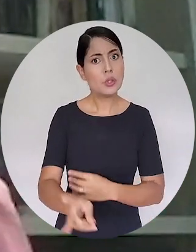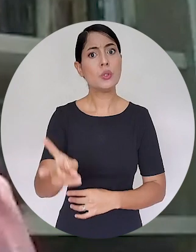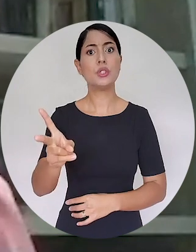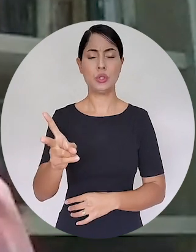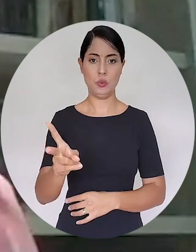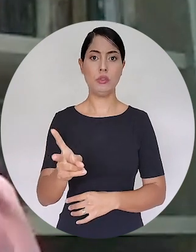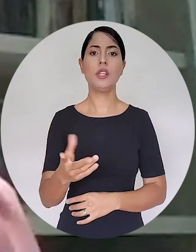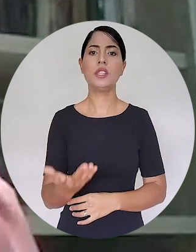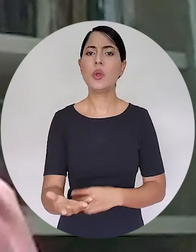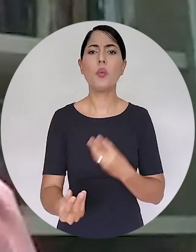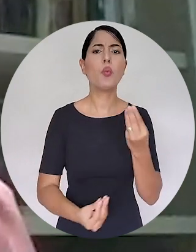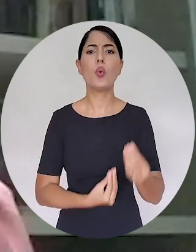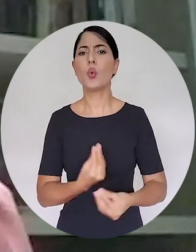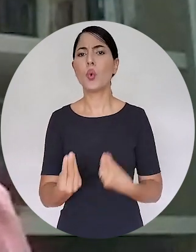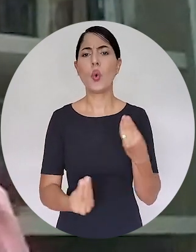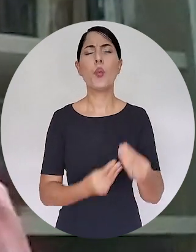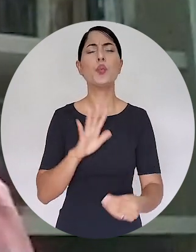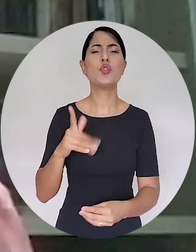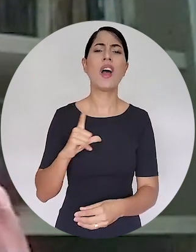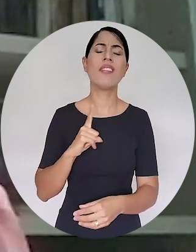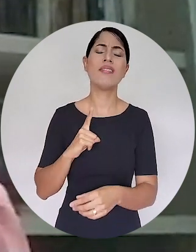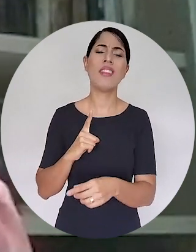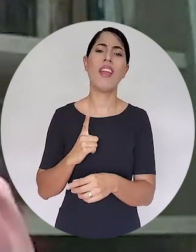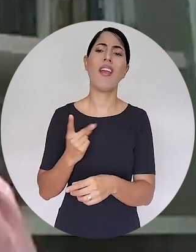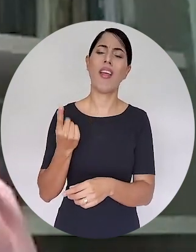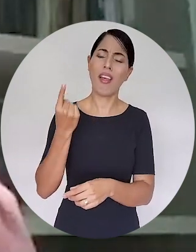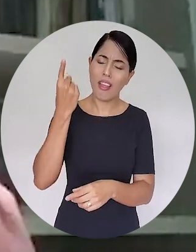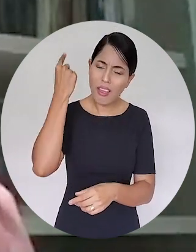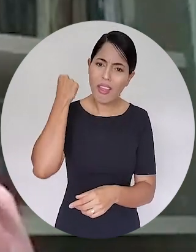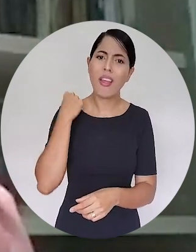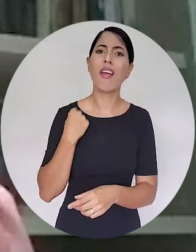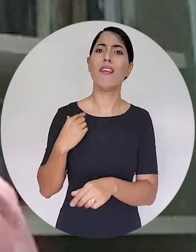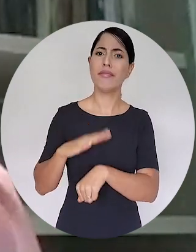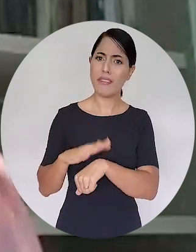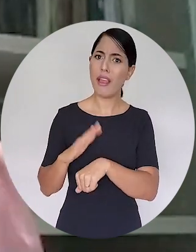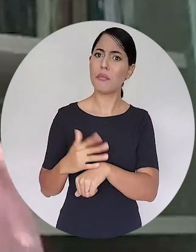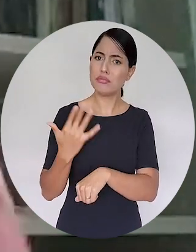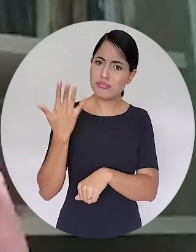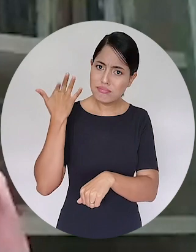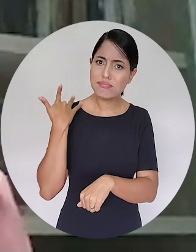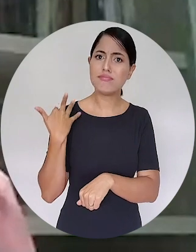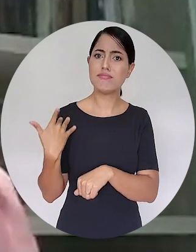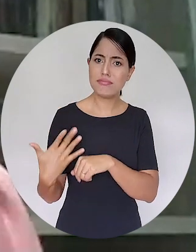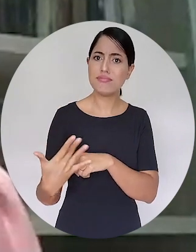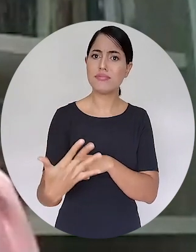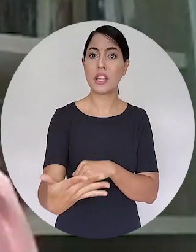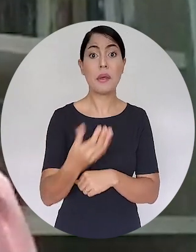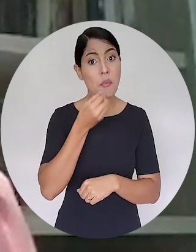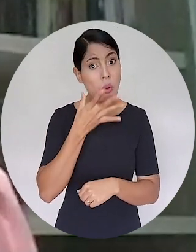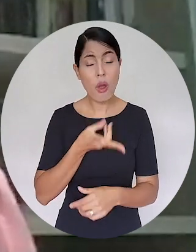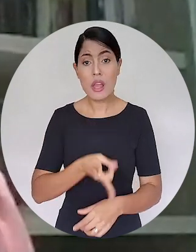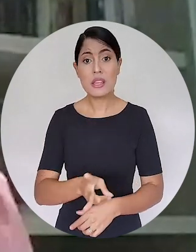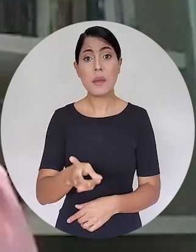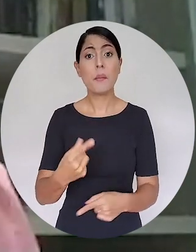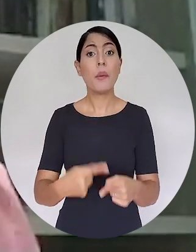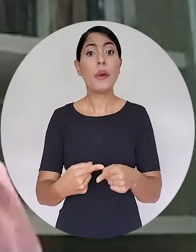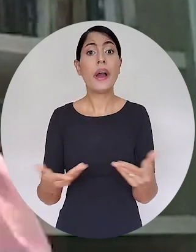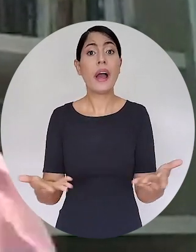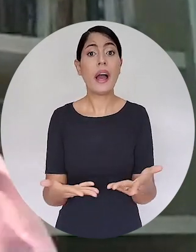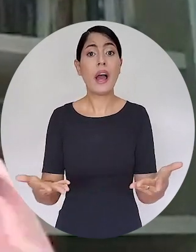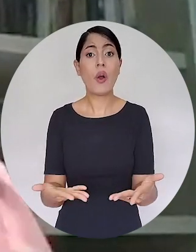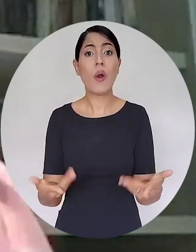relações continuadas, são relações que já vêm de muito tempo e que são boas, sempre foi boa para todo mundo. Por que isso